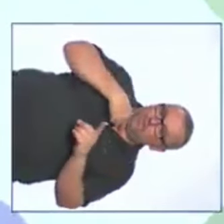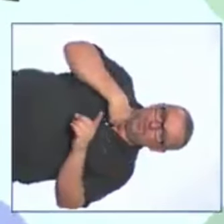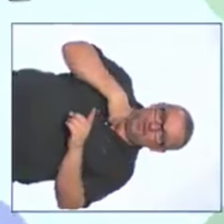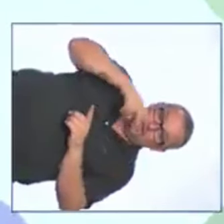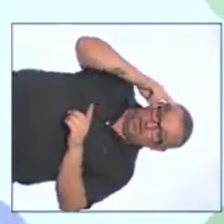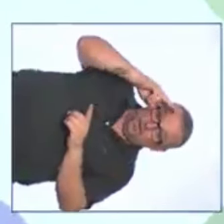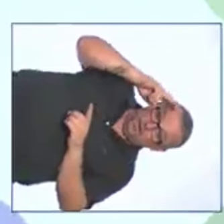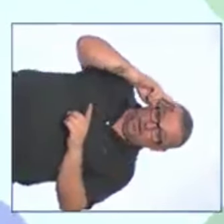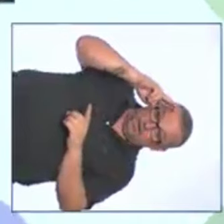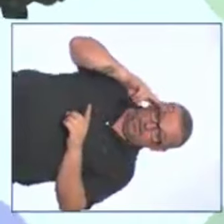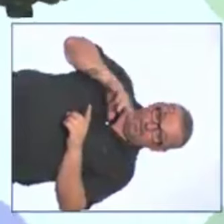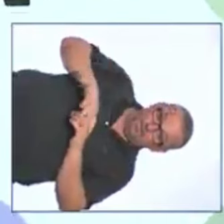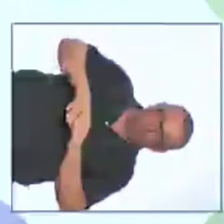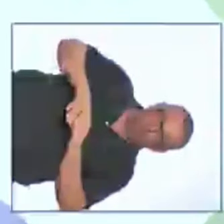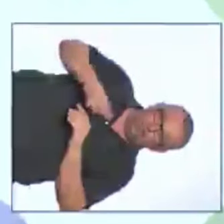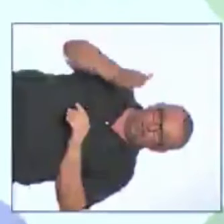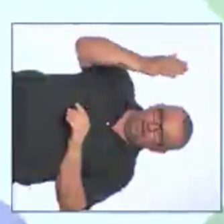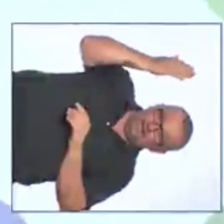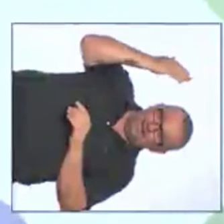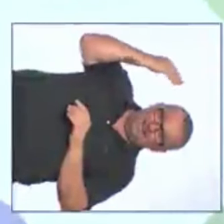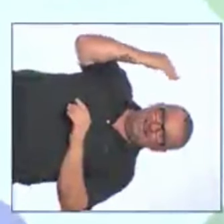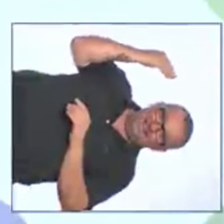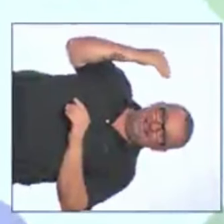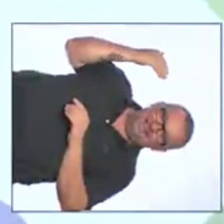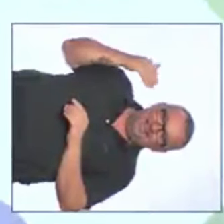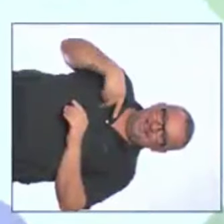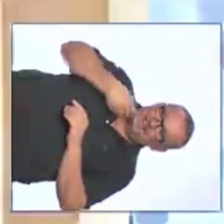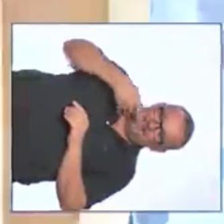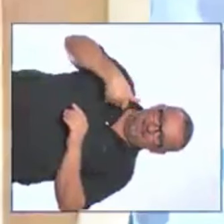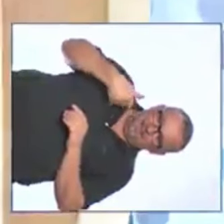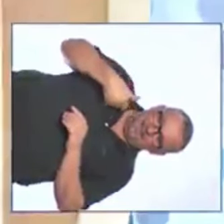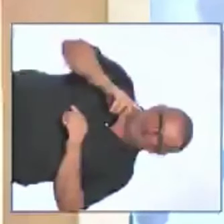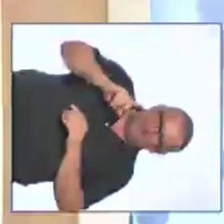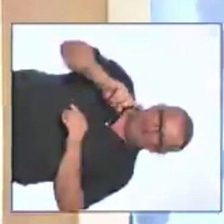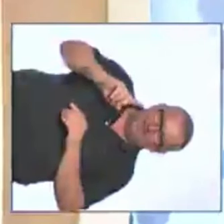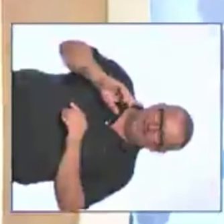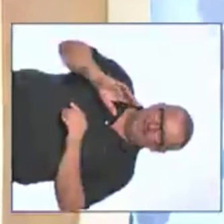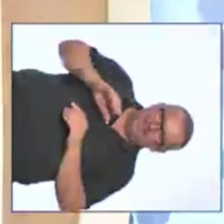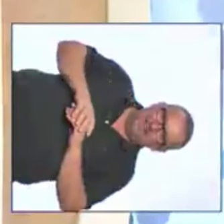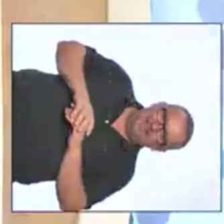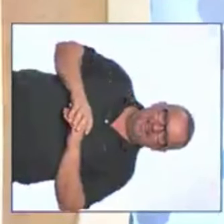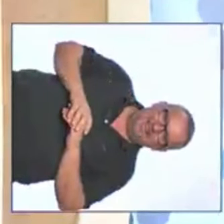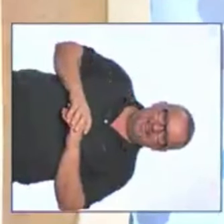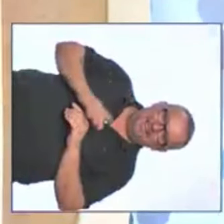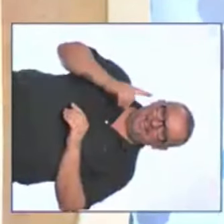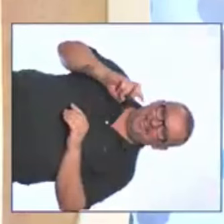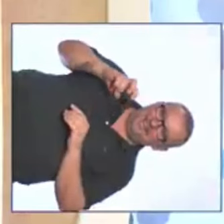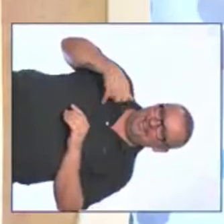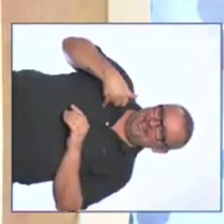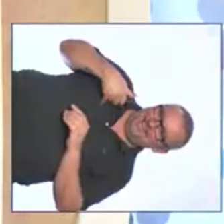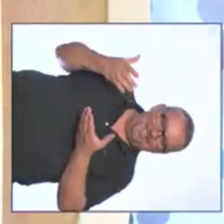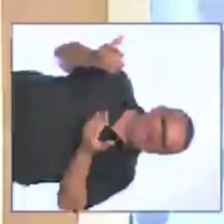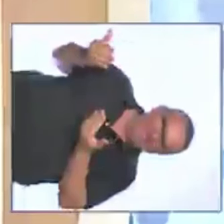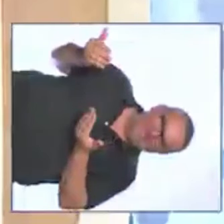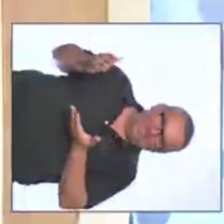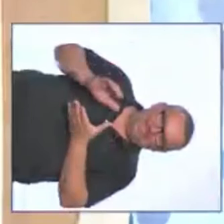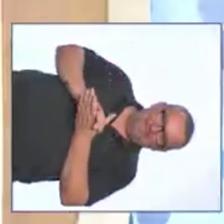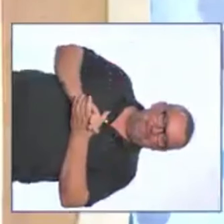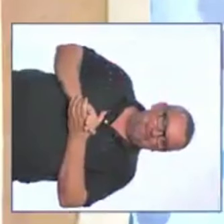lembro naquelas quando eu não era viva mas assim há muitos anos atrás você não vai falar sua idade agora né não pelo amor de Deus 15 anos jovem assim na